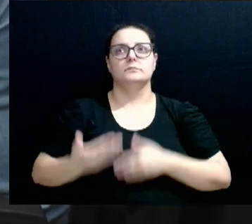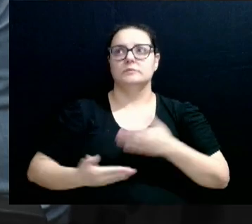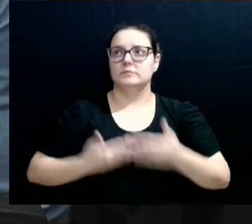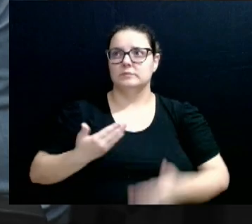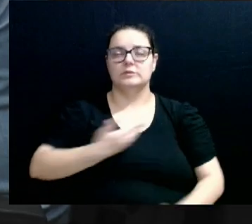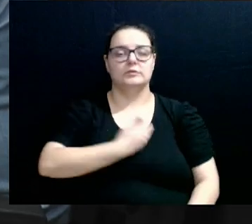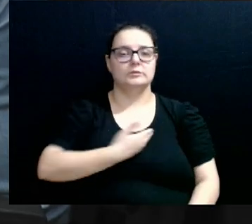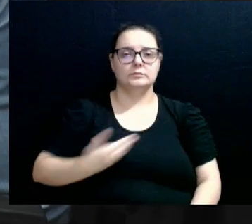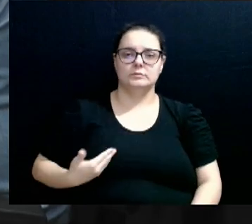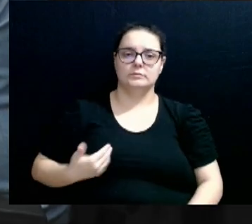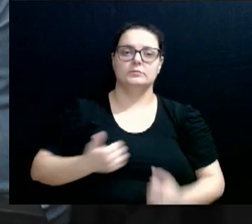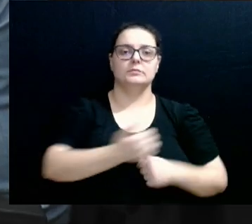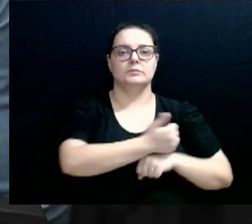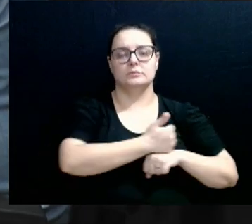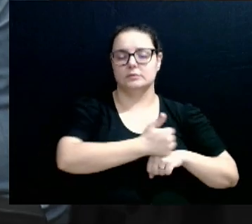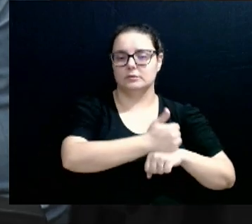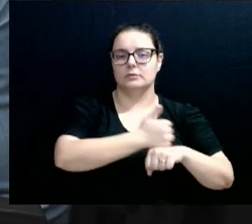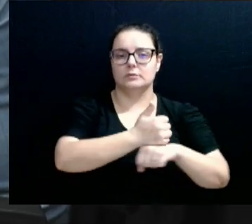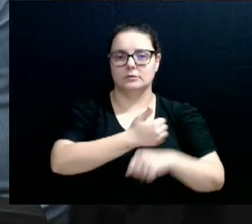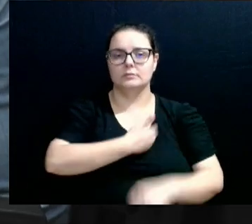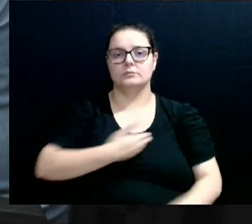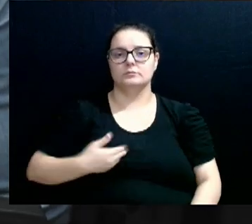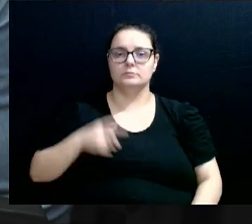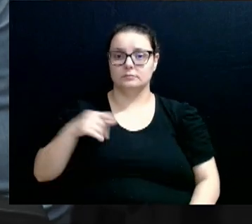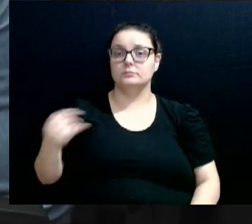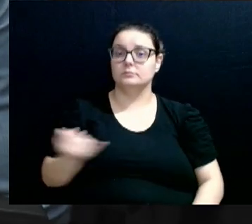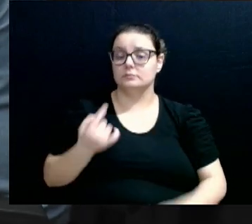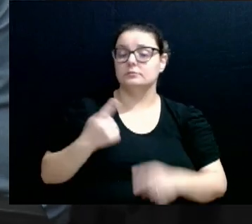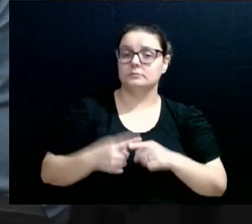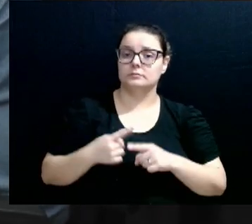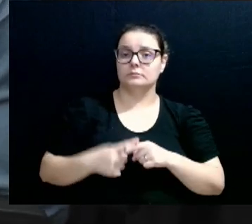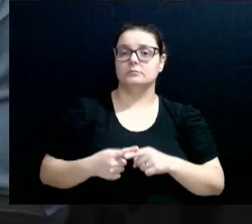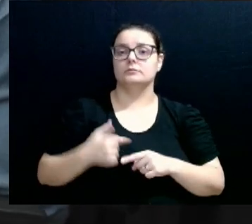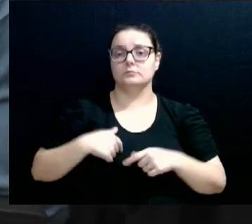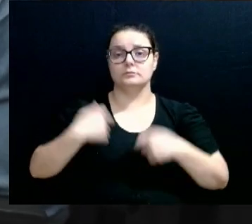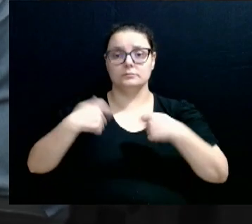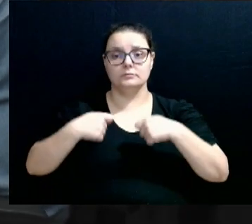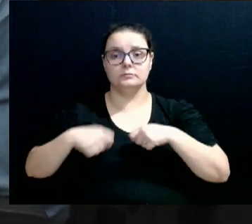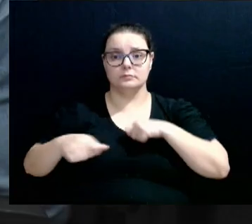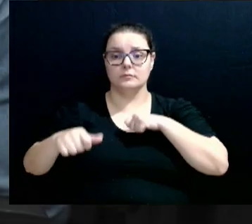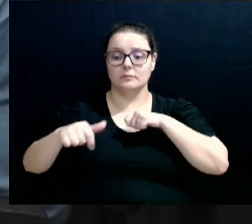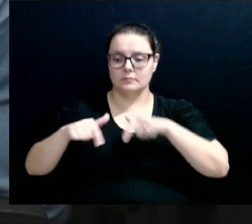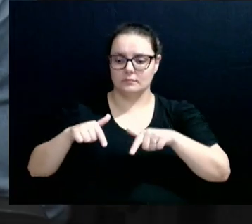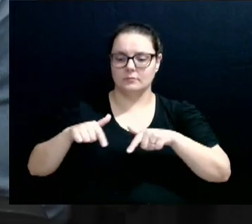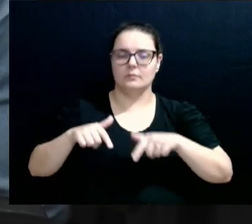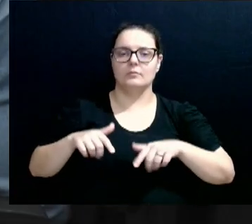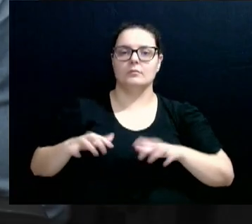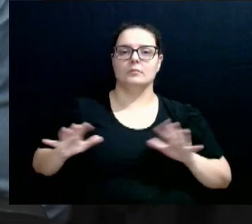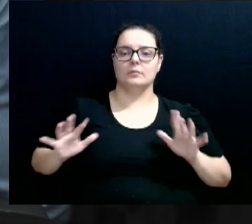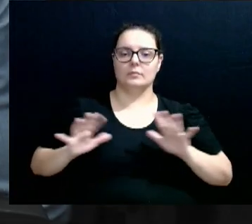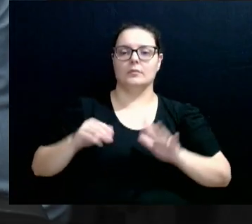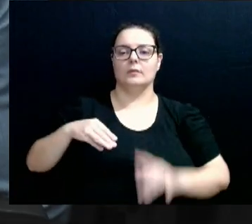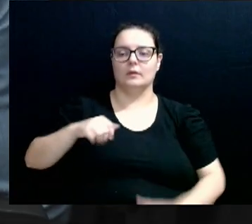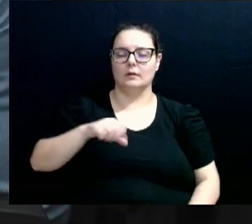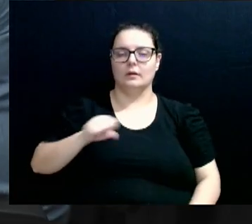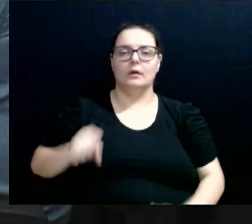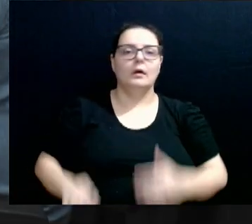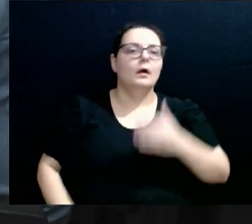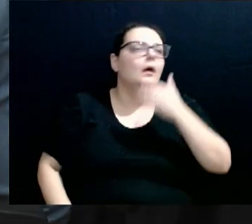ela é fundamental, né? Porque eu preciso formar uma massa de servidores que